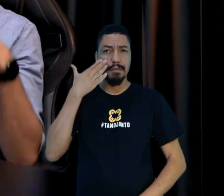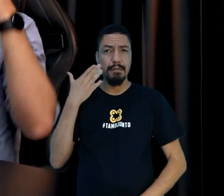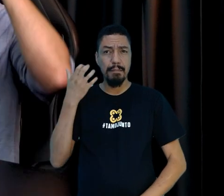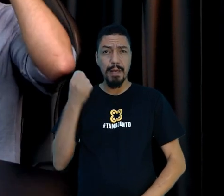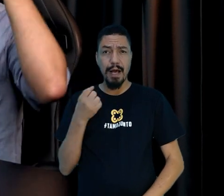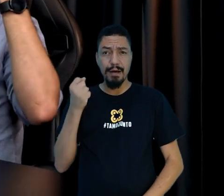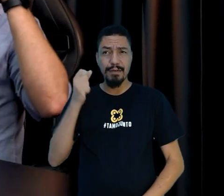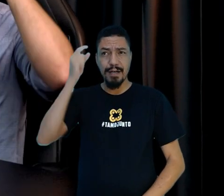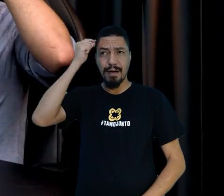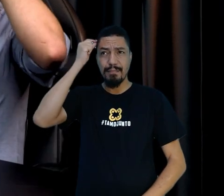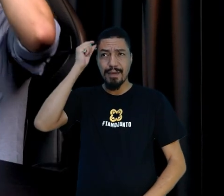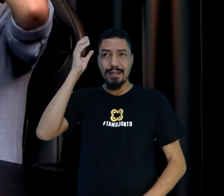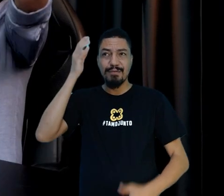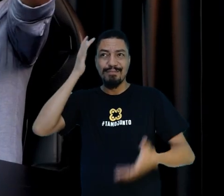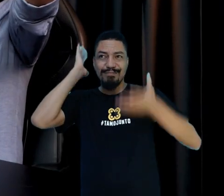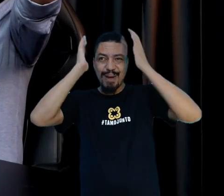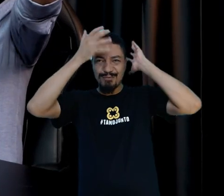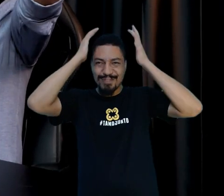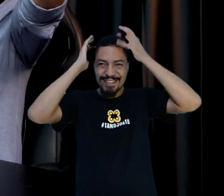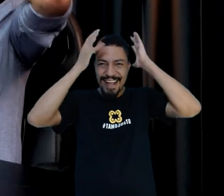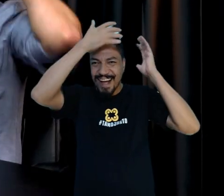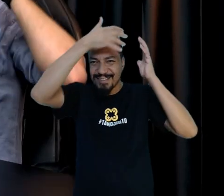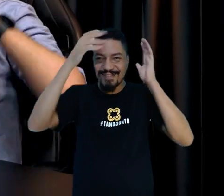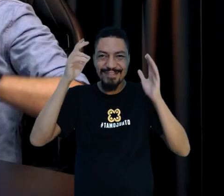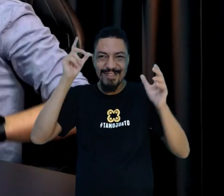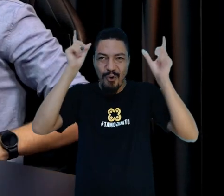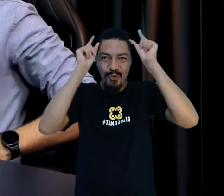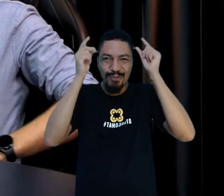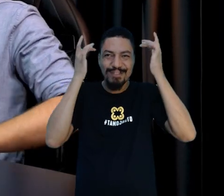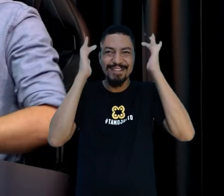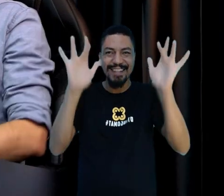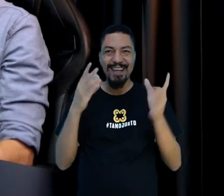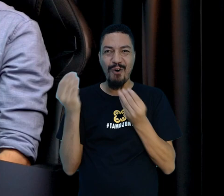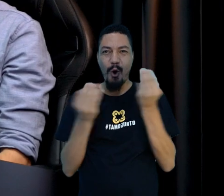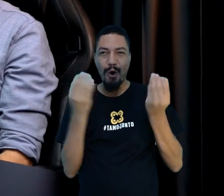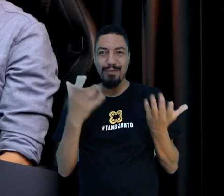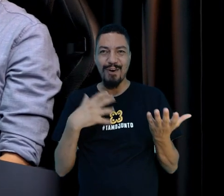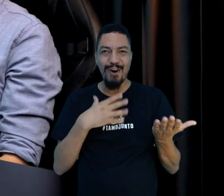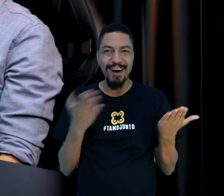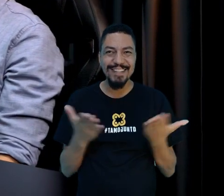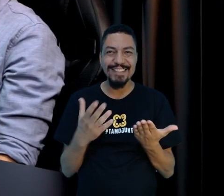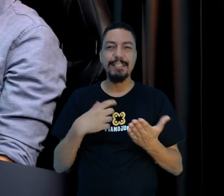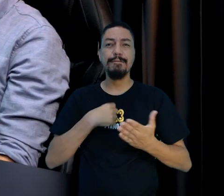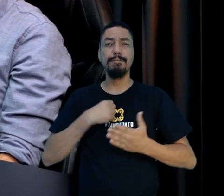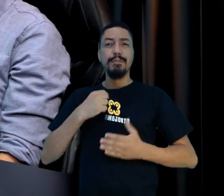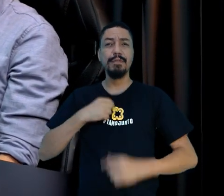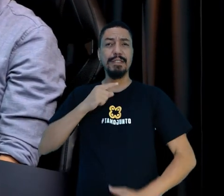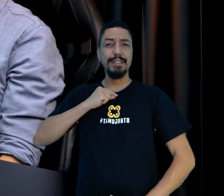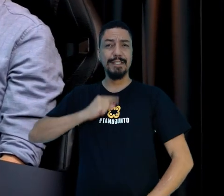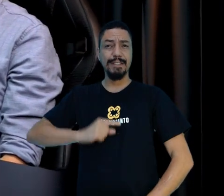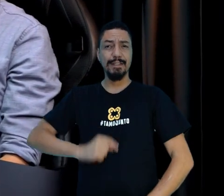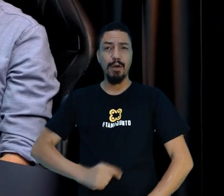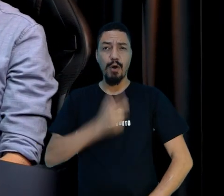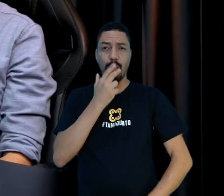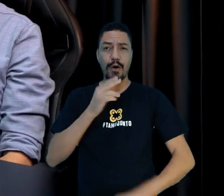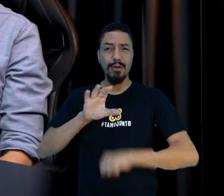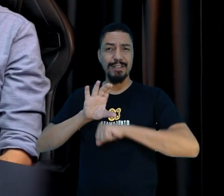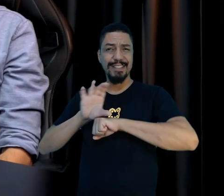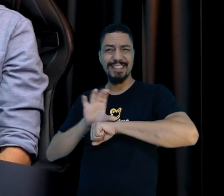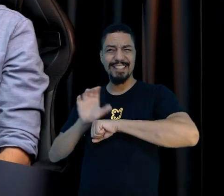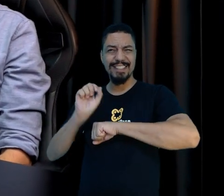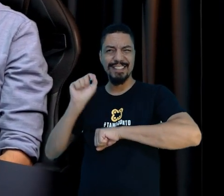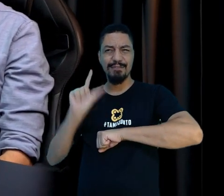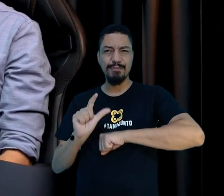cabelo eu tento deixar bagunçado, mas ele não fica, é curto. Eu estou com uma camisa social cinza, meio